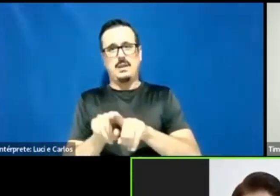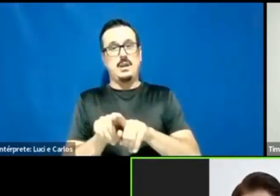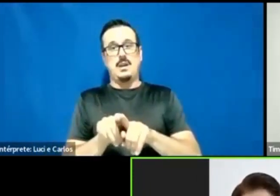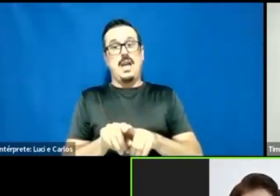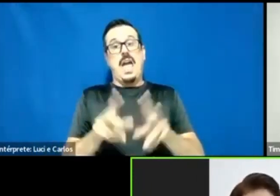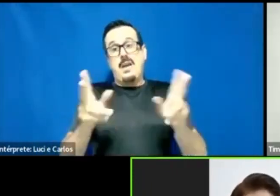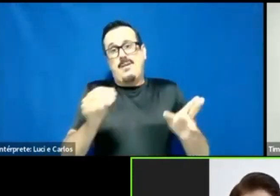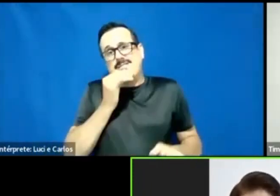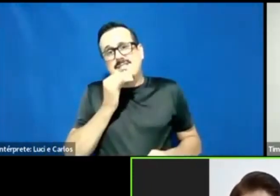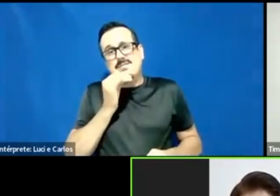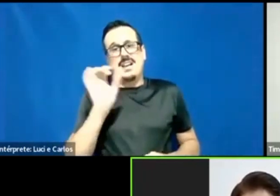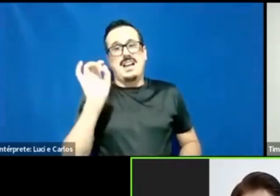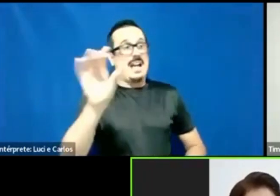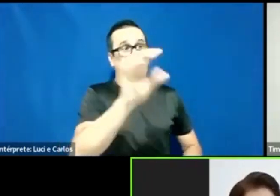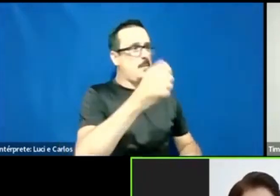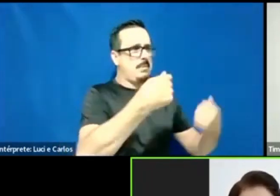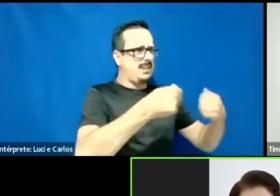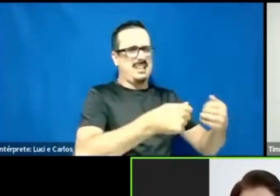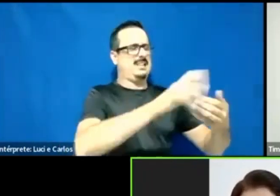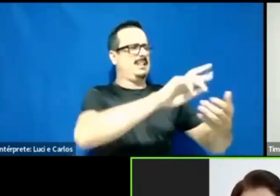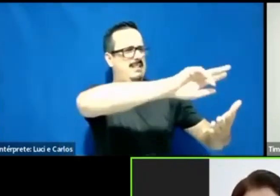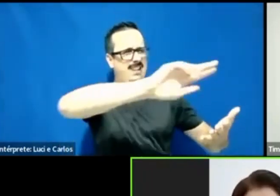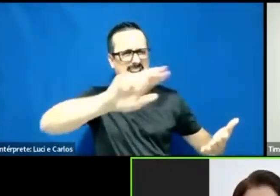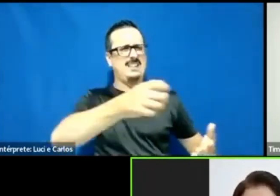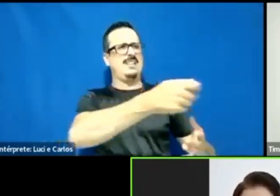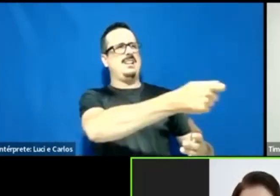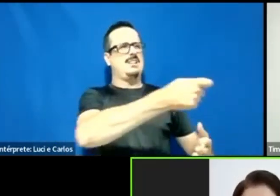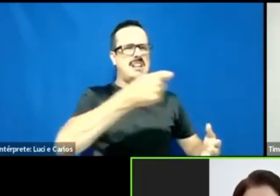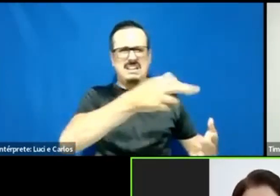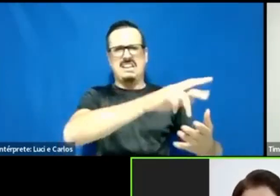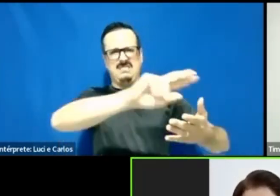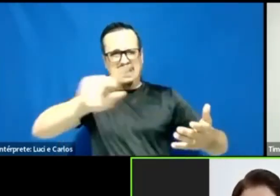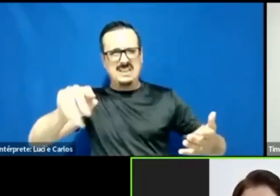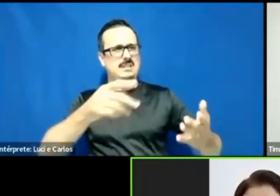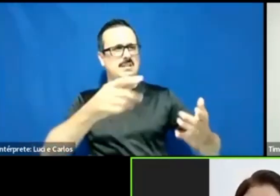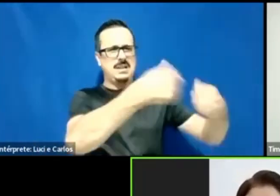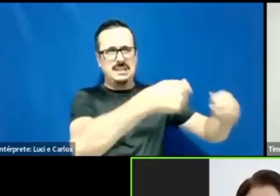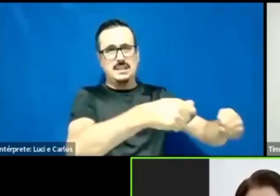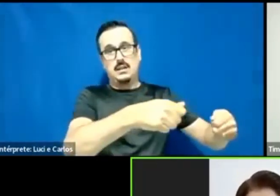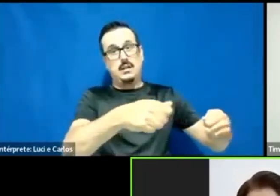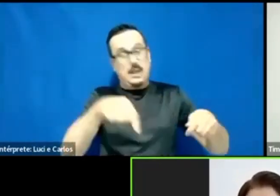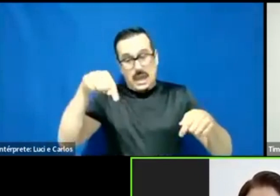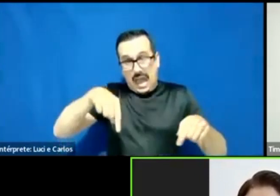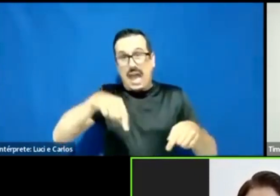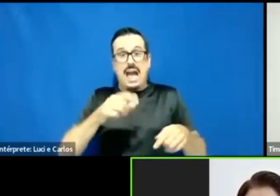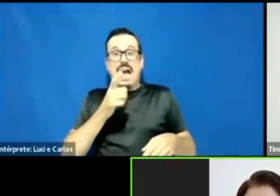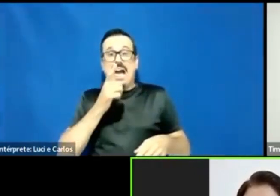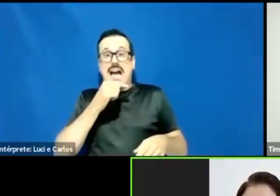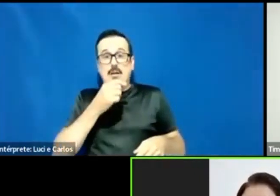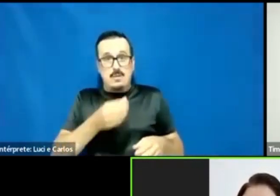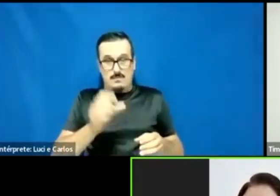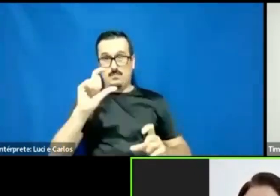seu fogão e a sua máquina de lavar, elas necessitam. E o Silocimol é primordial. Por